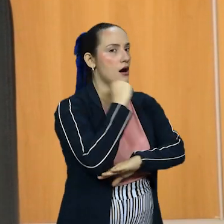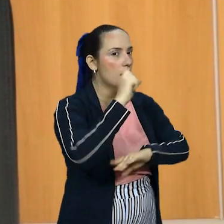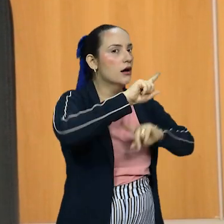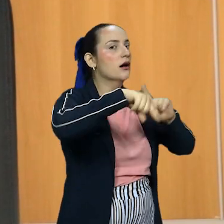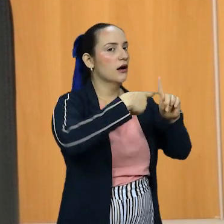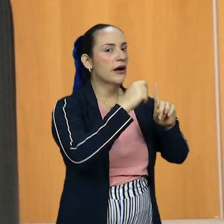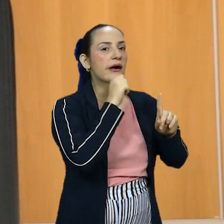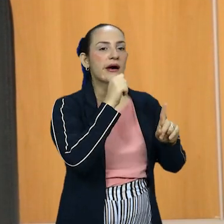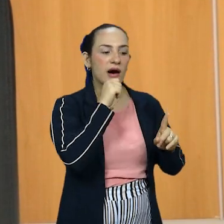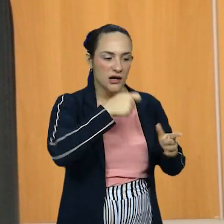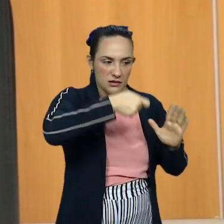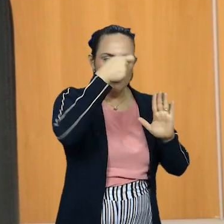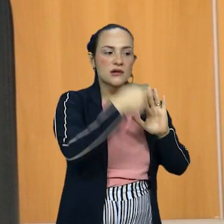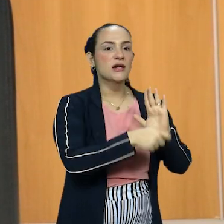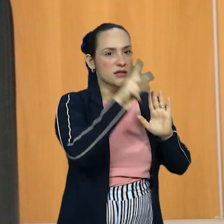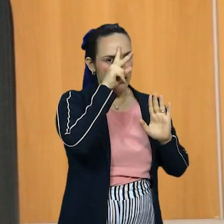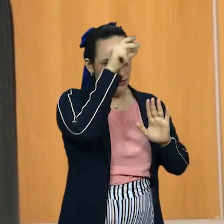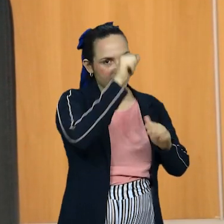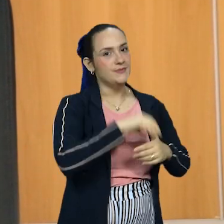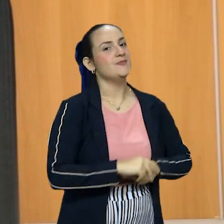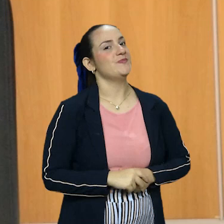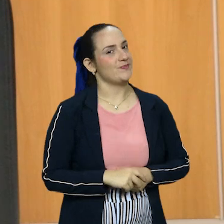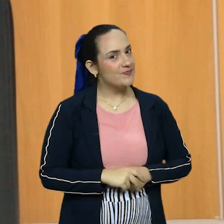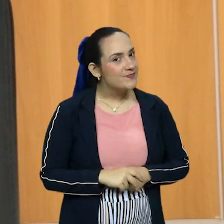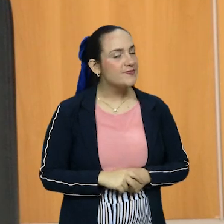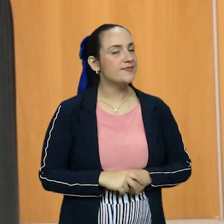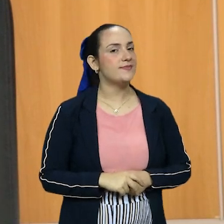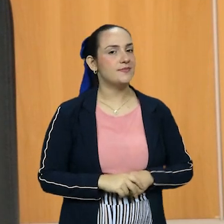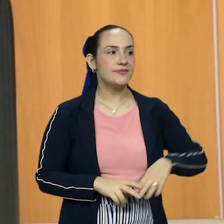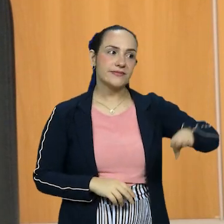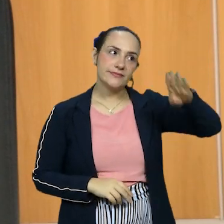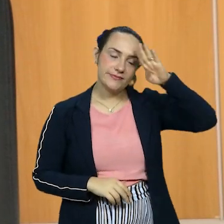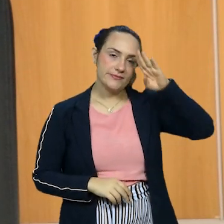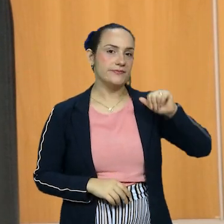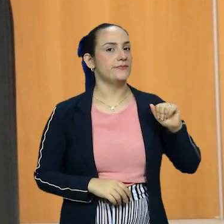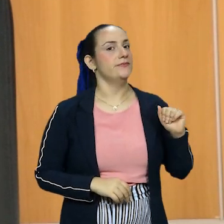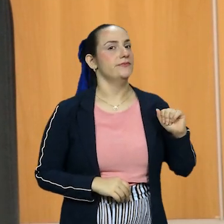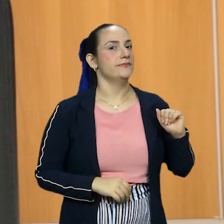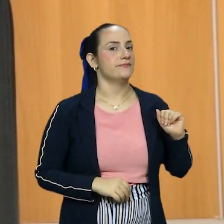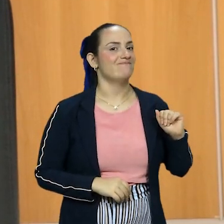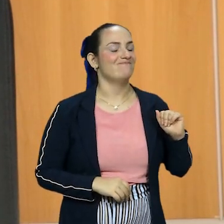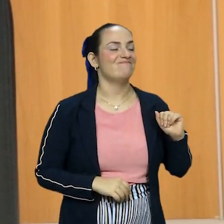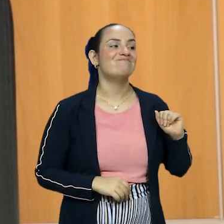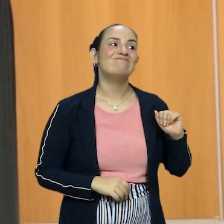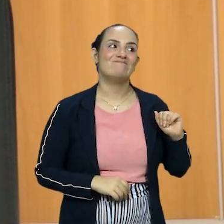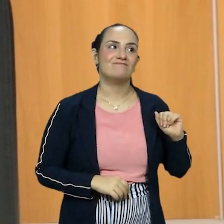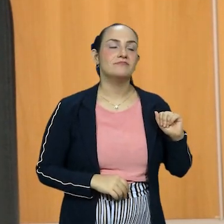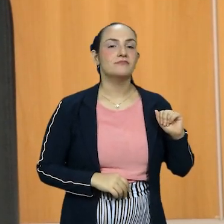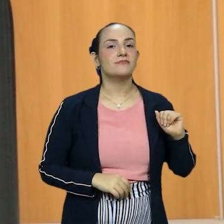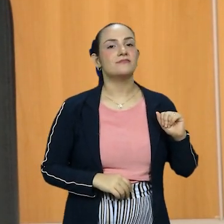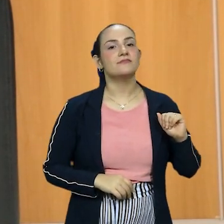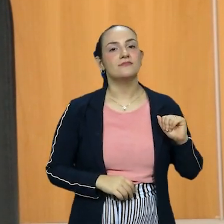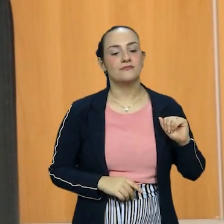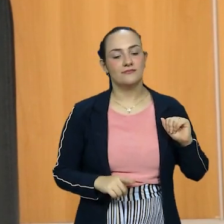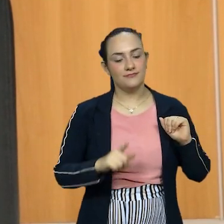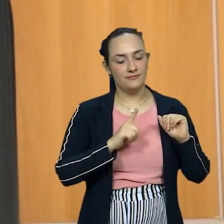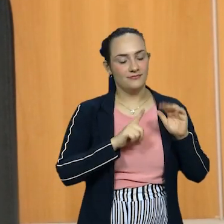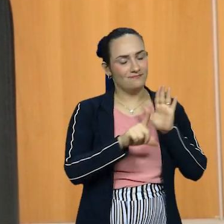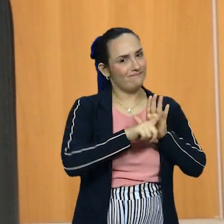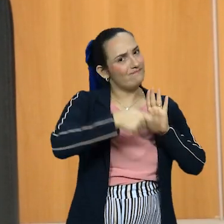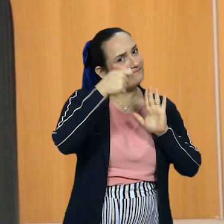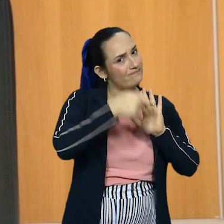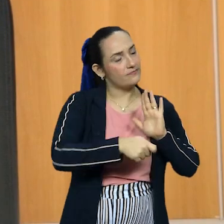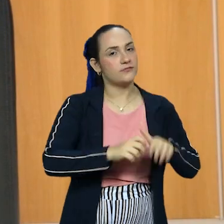bem acentuadas e bem severas. Então, o militar, ele está